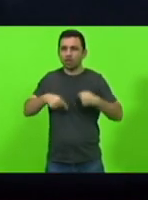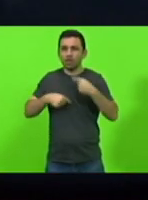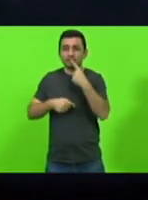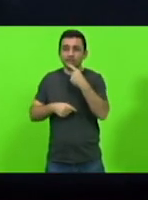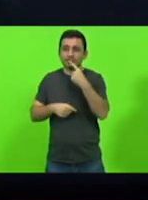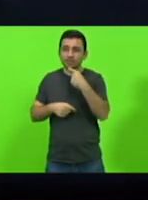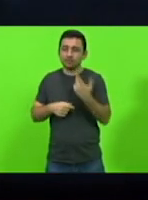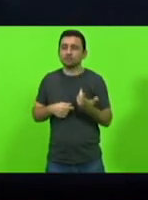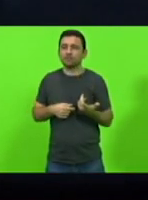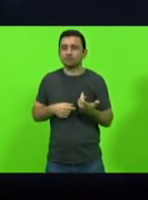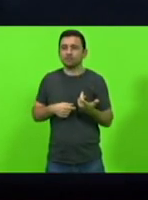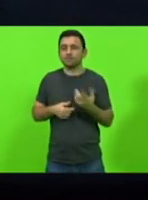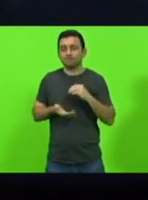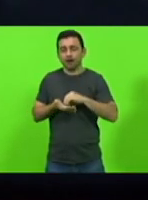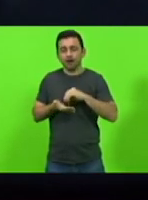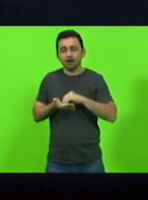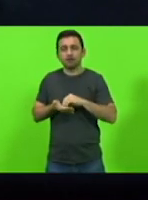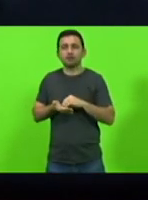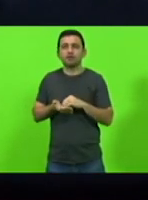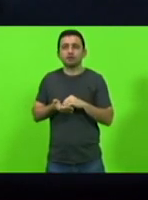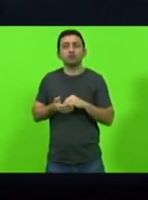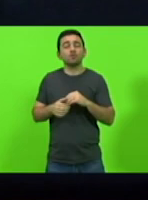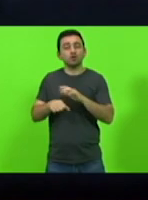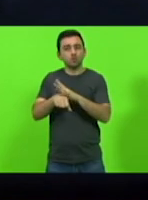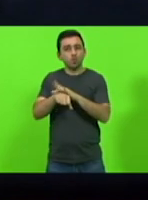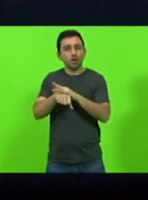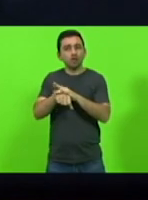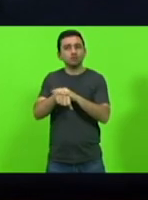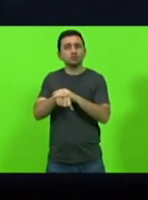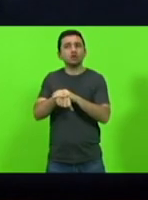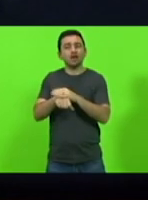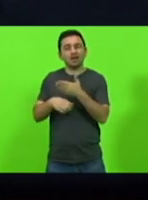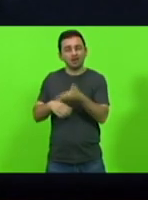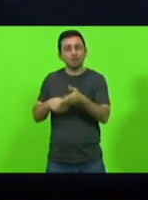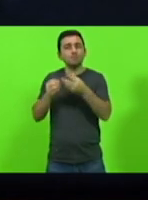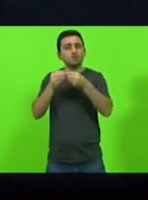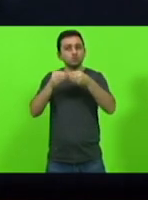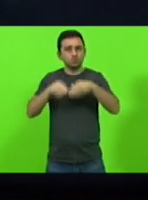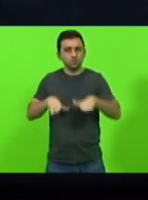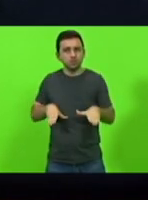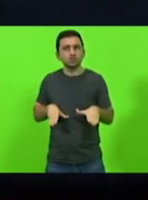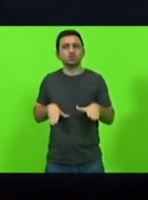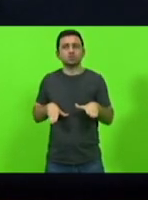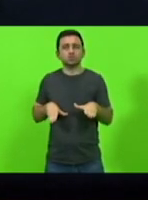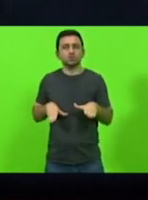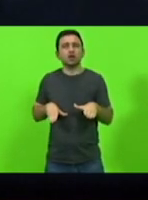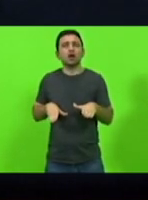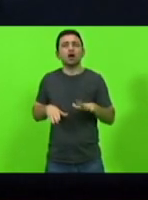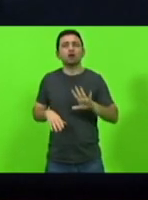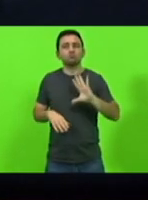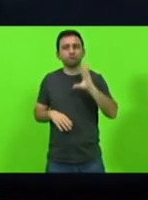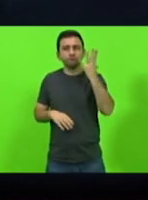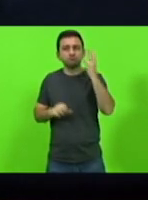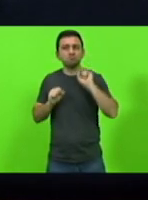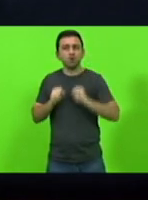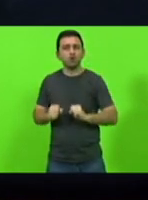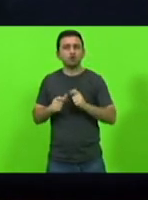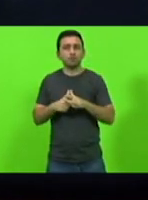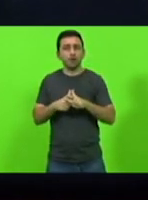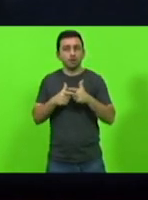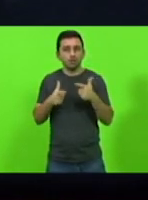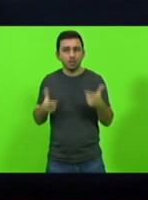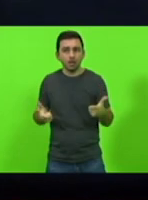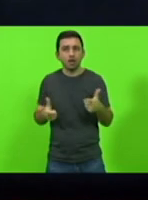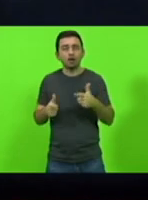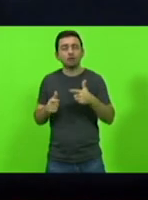de que essa doença é uma doença que prejudica de fato do qual pode aumentar o